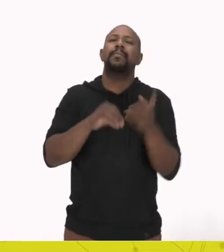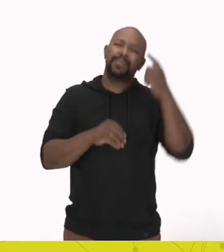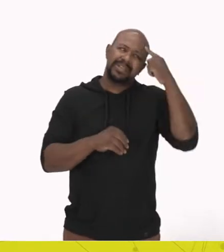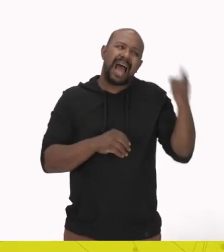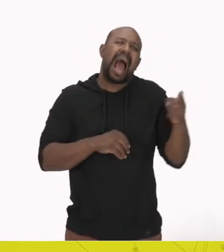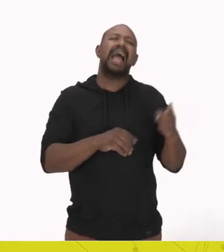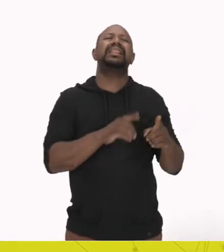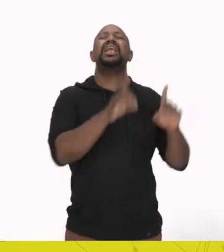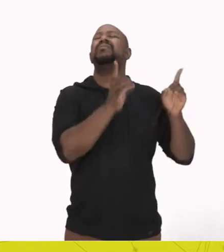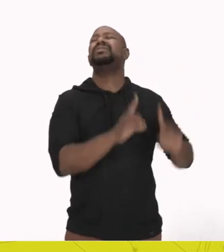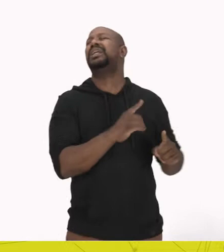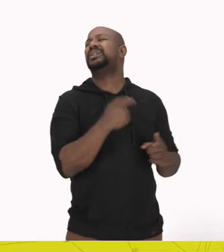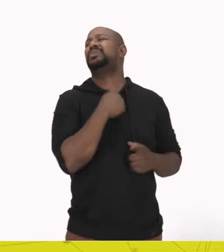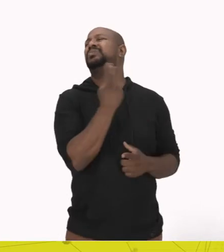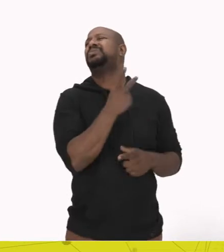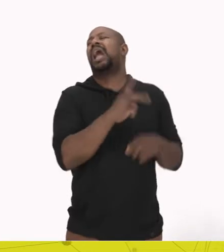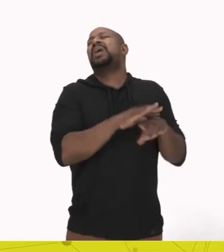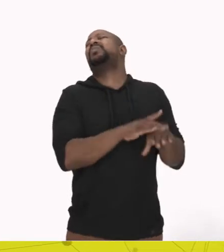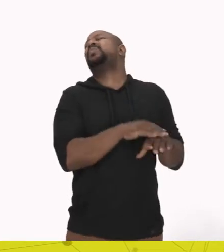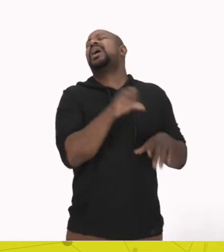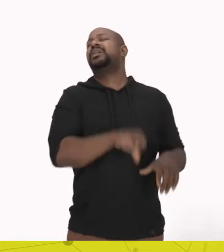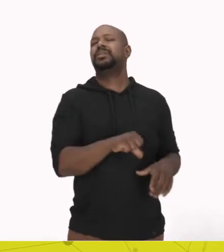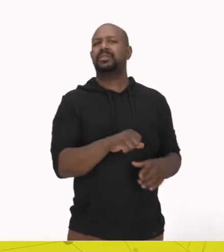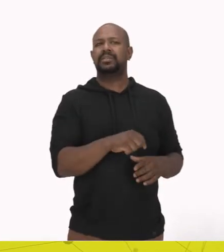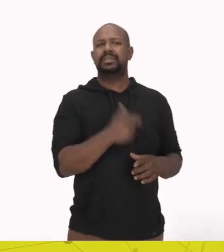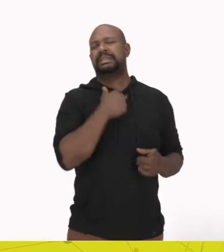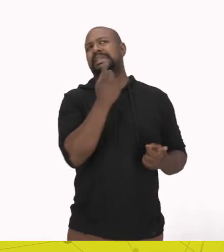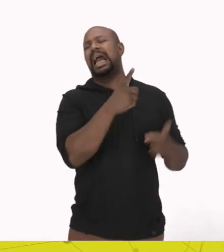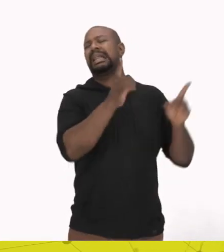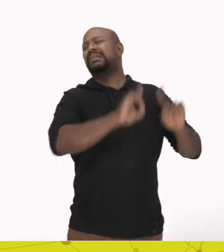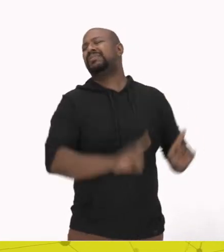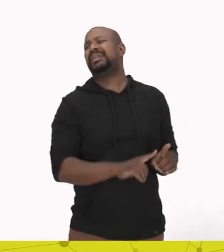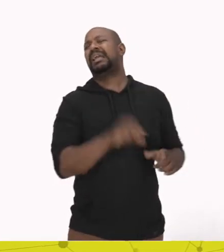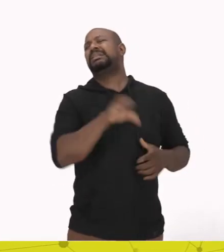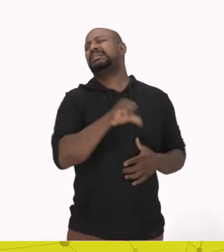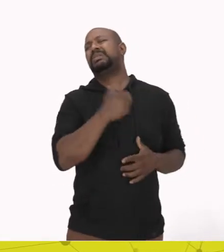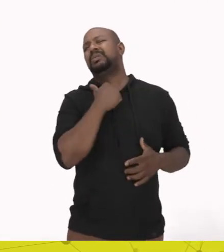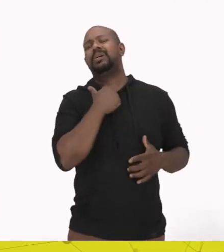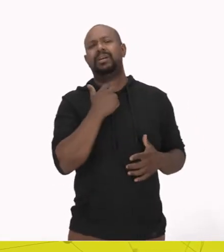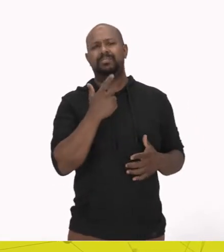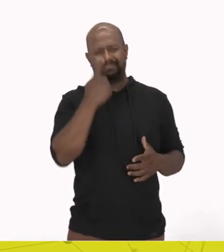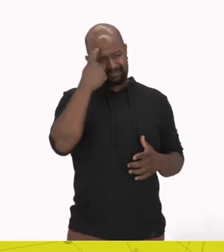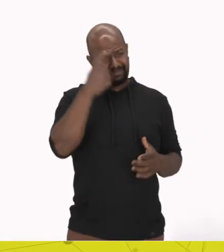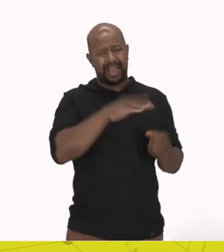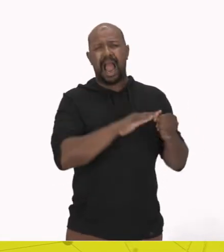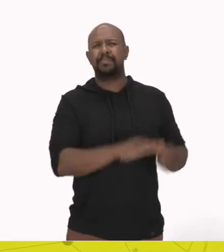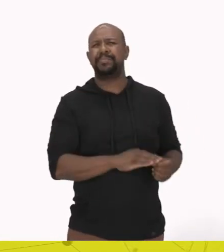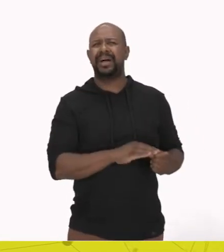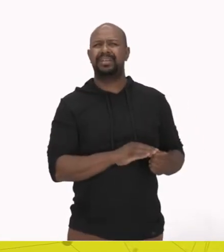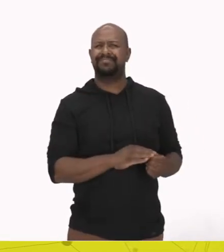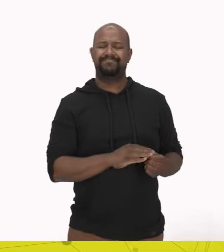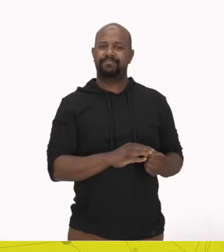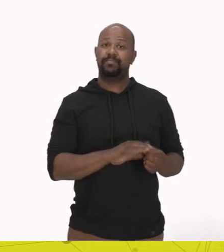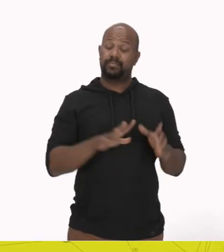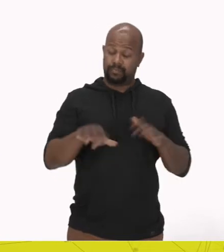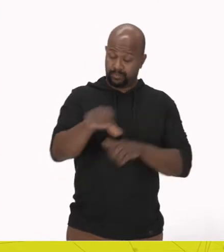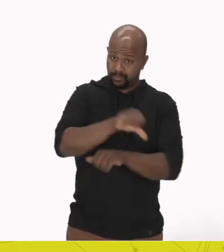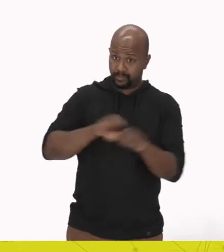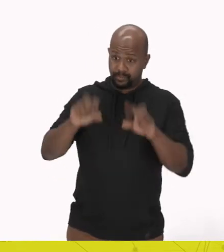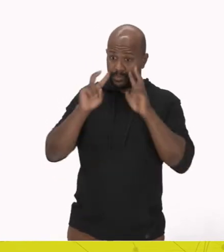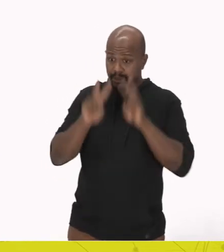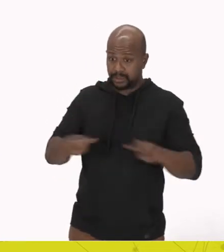de suas inabilidades, incapacidades e das deficiências dos sujeitos. No contexto